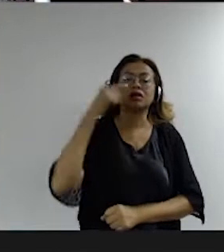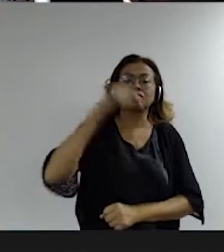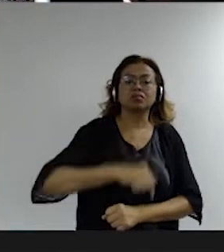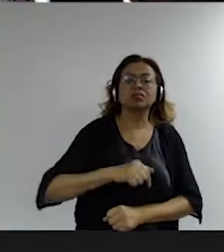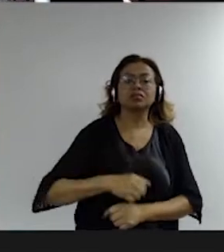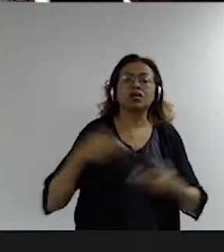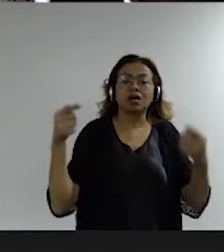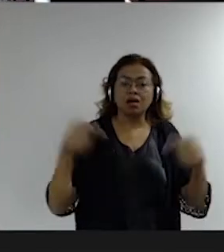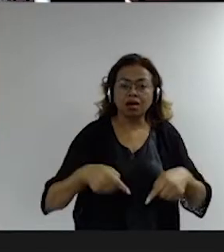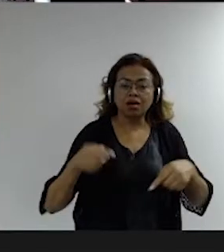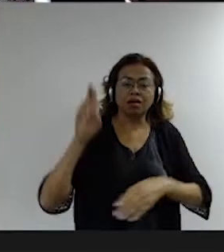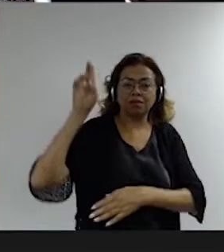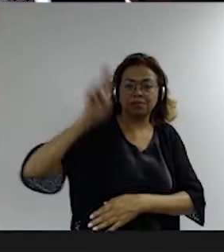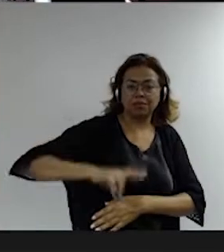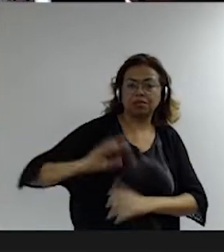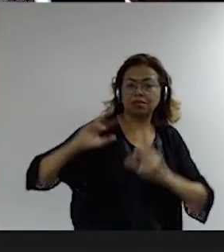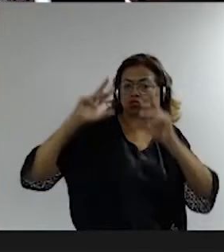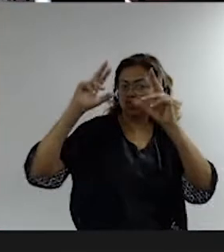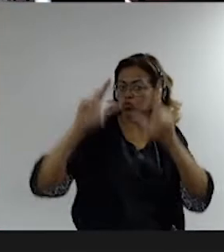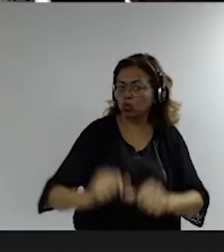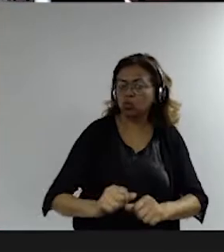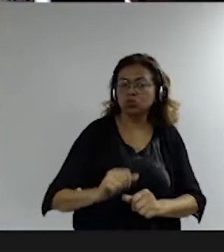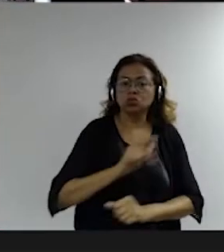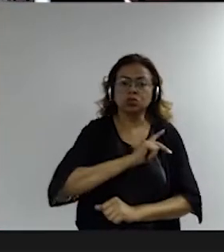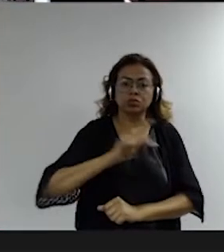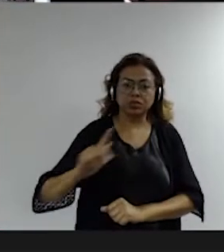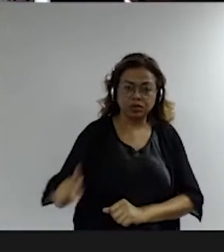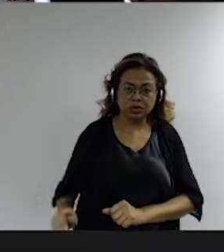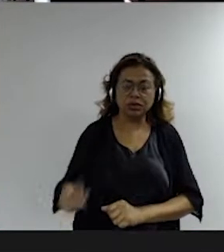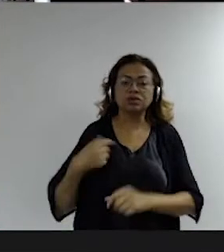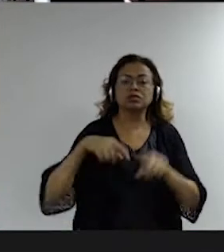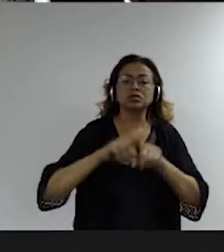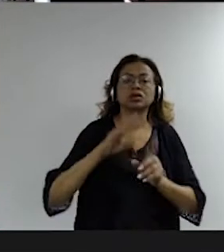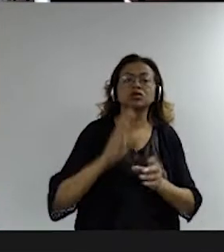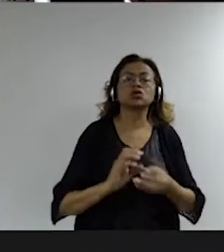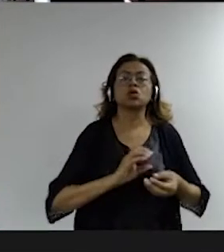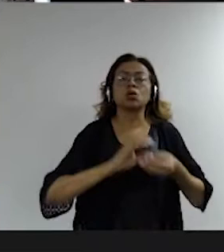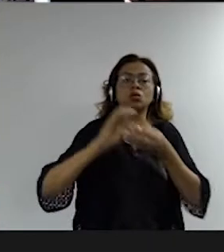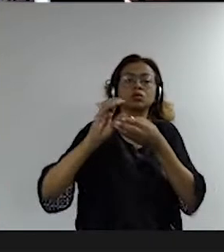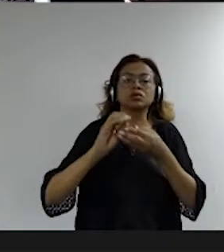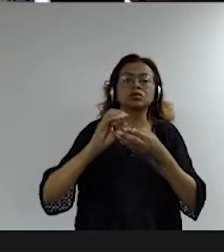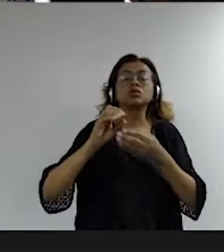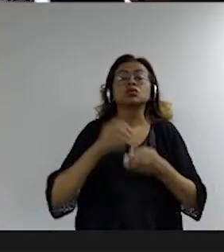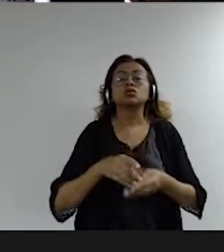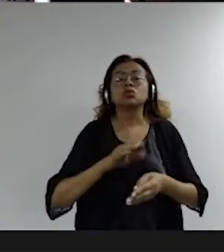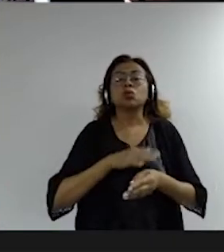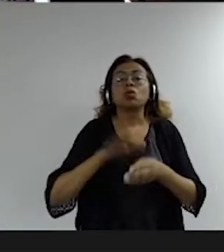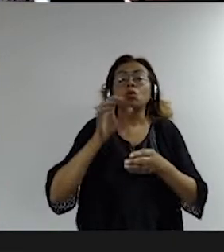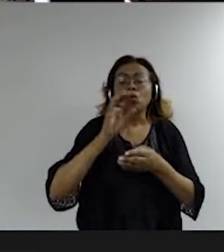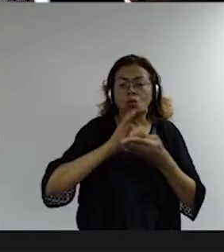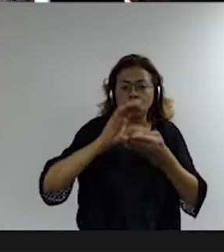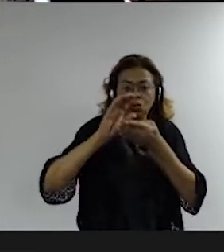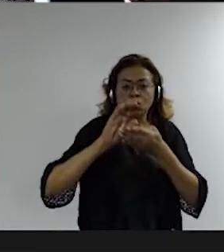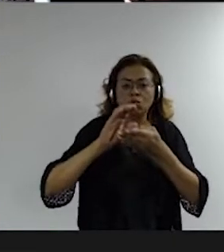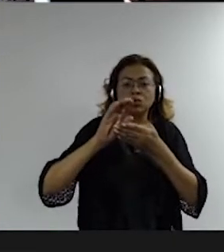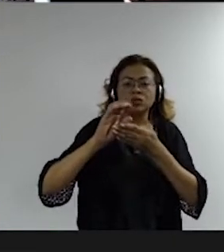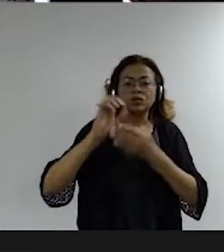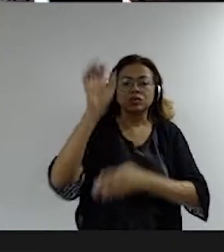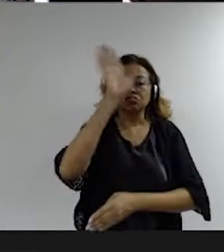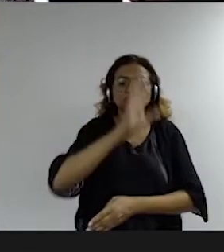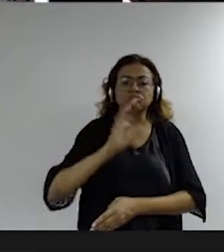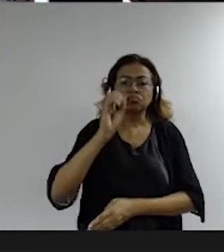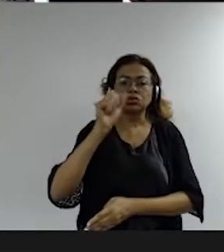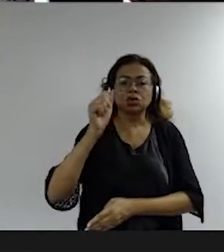neste ato, representando todos os presidentes das comissões do Conselho Federal da OAB, Dr. Nabor